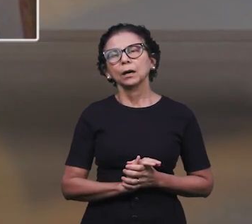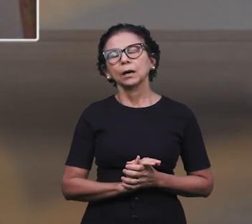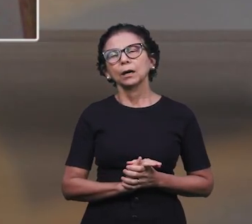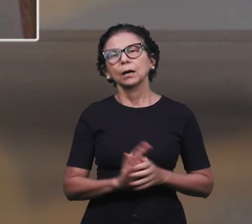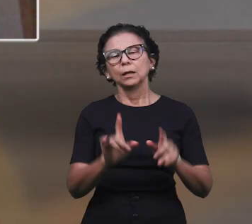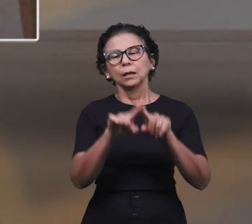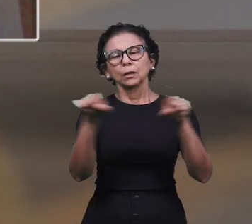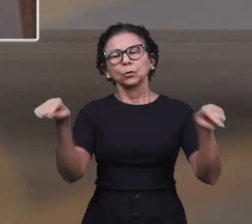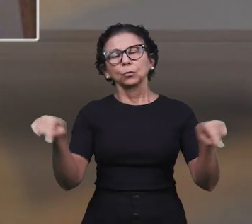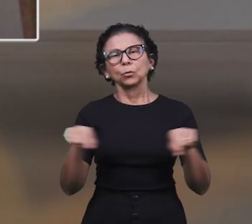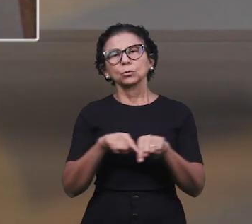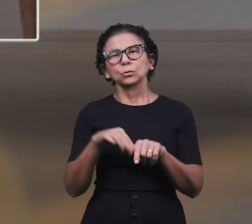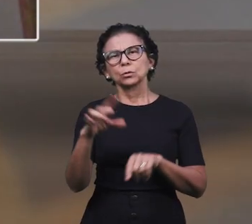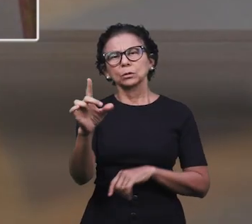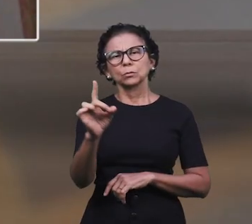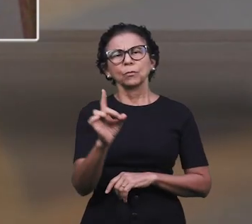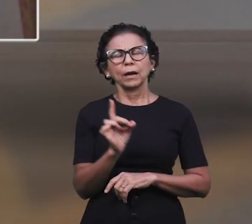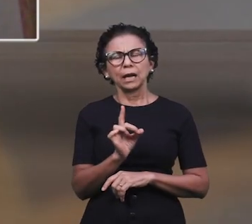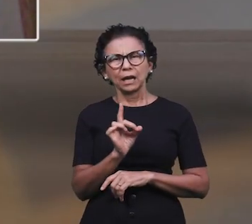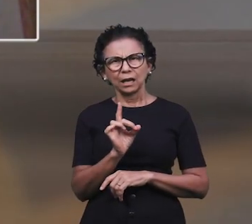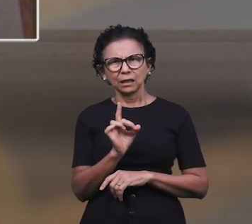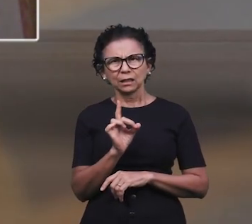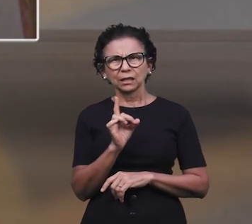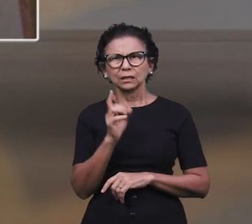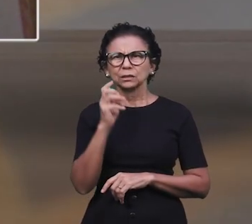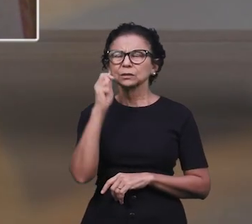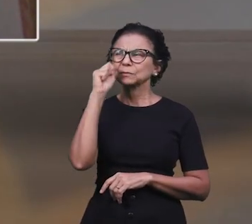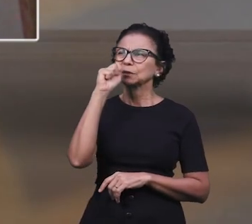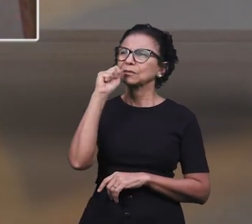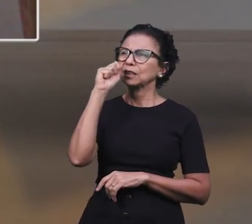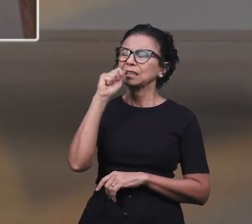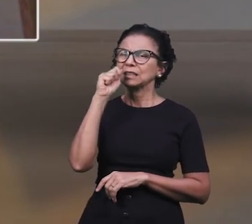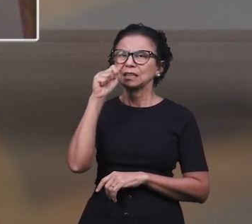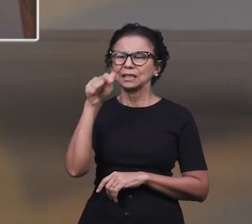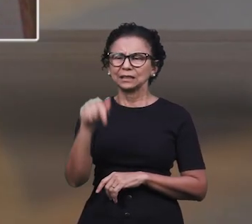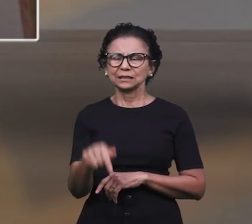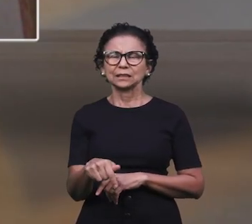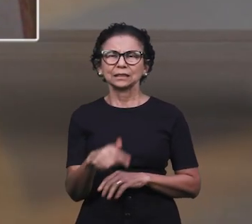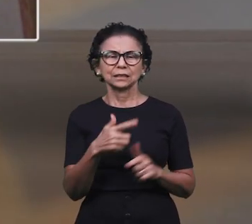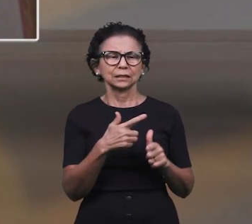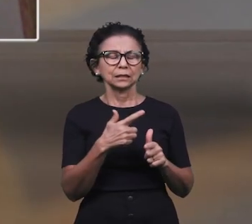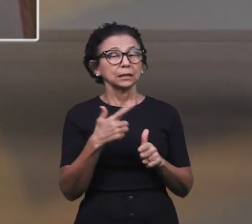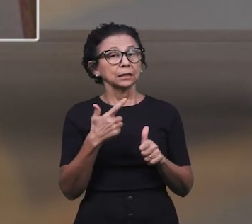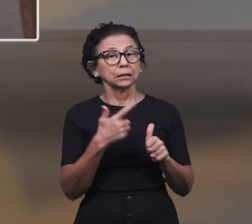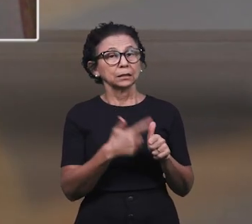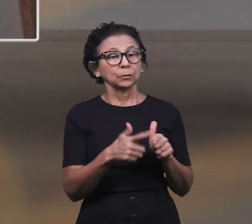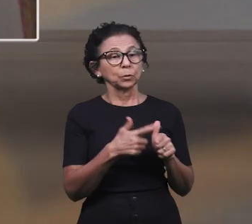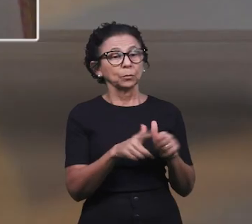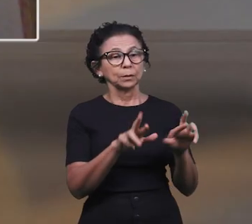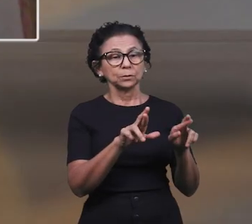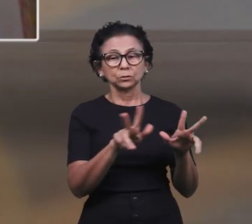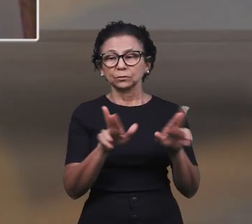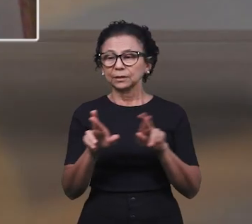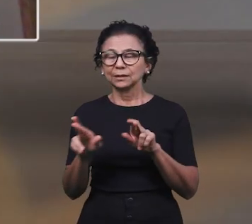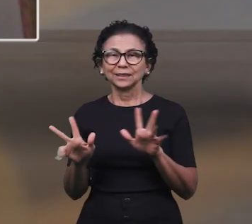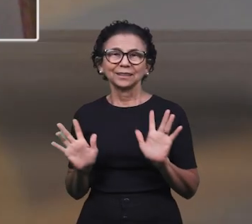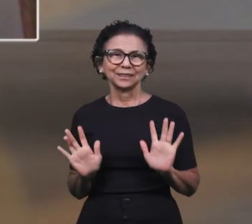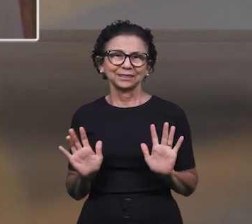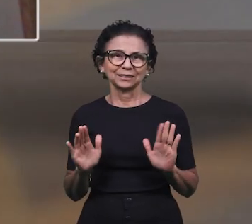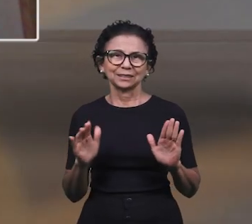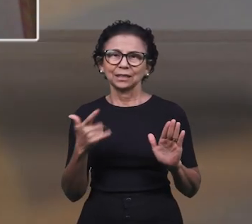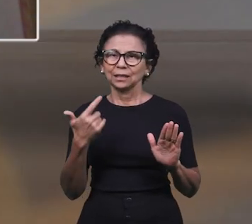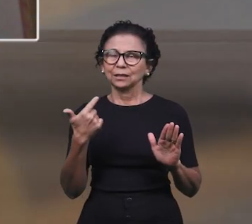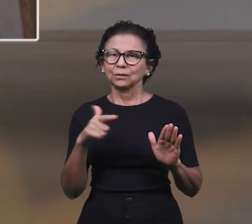apresentam situações que são totalmente diferentes dos outros. Então nós não podemos tratar pacientes como uma linha de